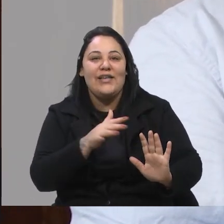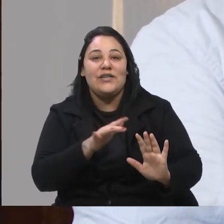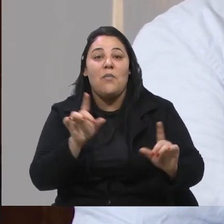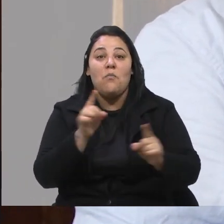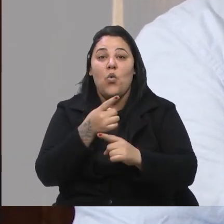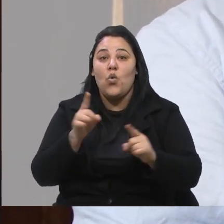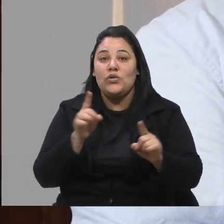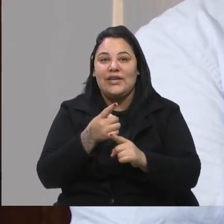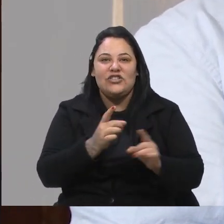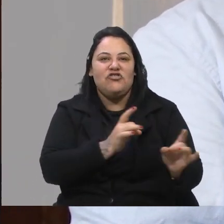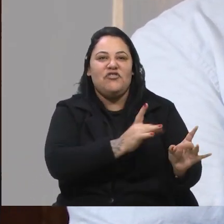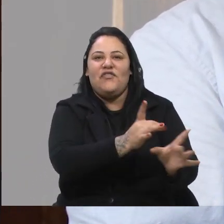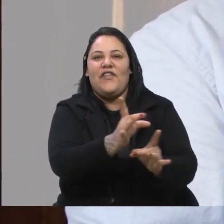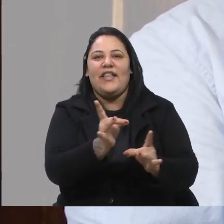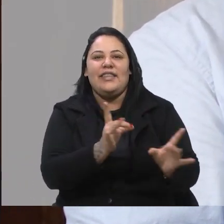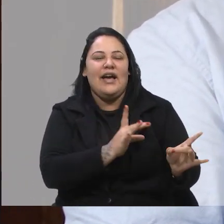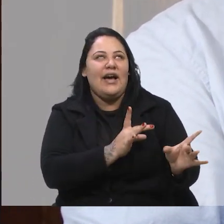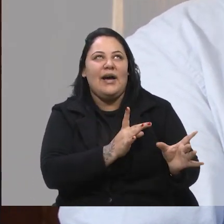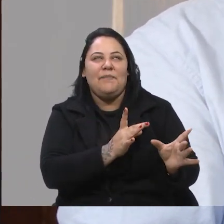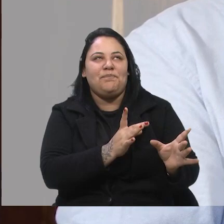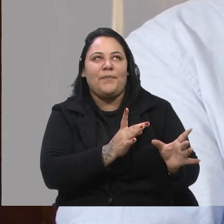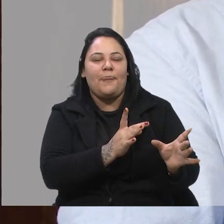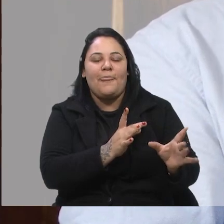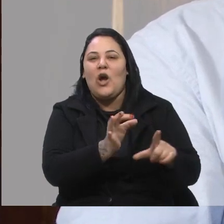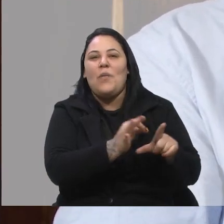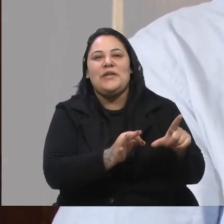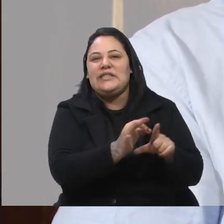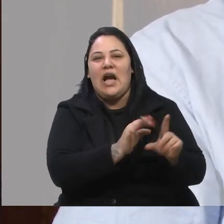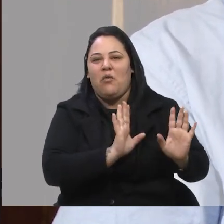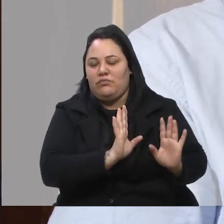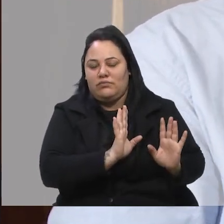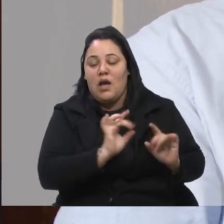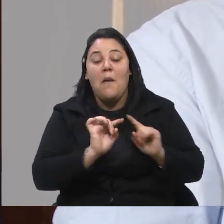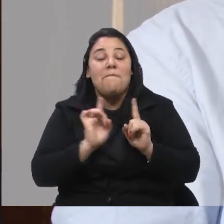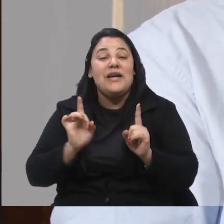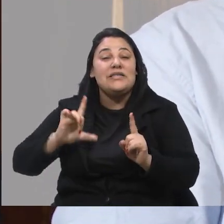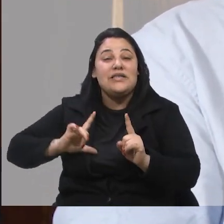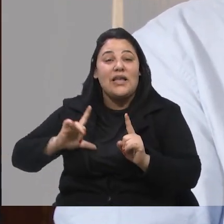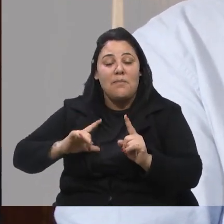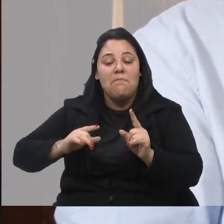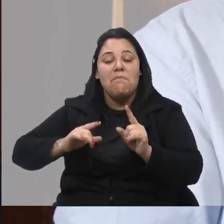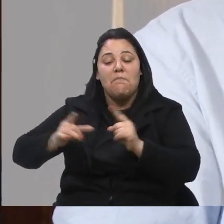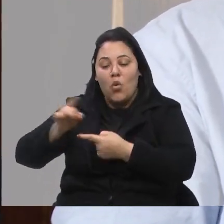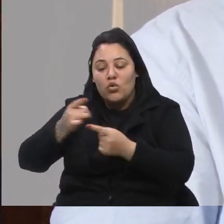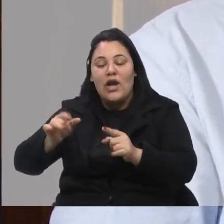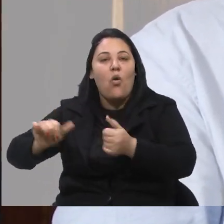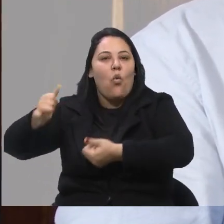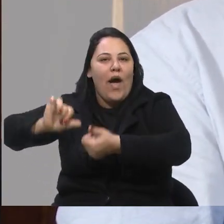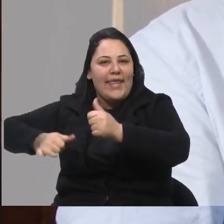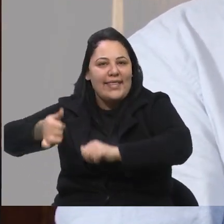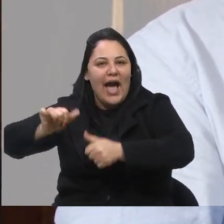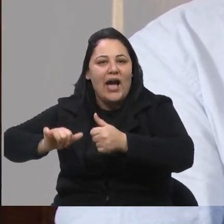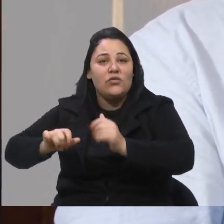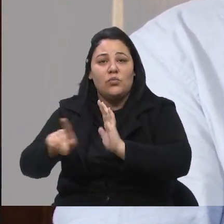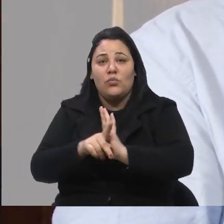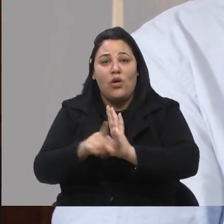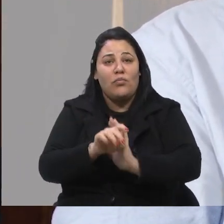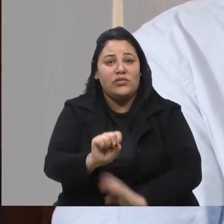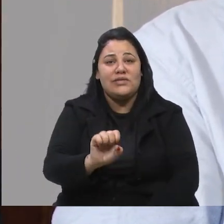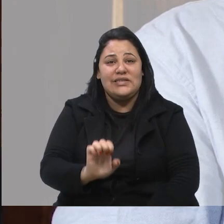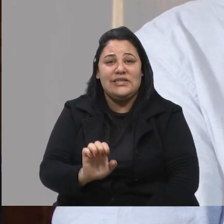músicas comerciais, né? Mas se tem muita música com qualidade, né? A próprio